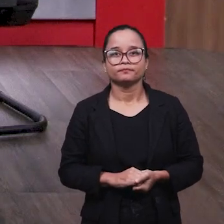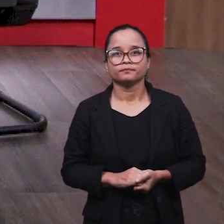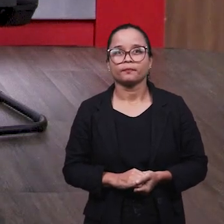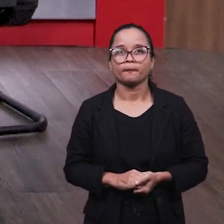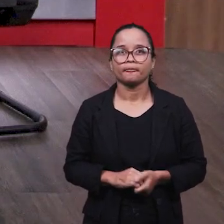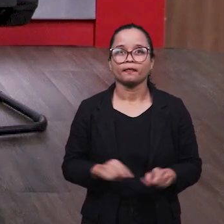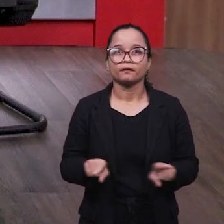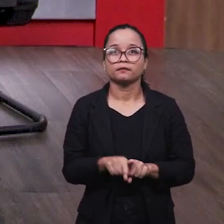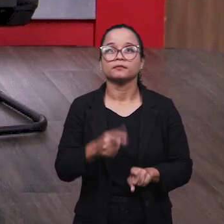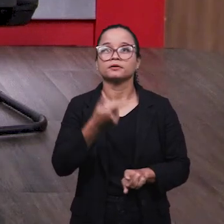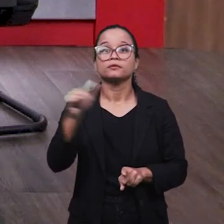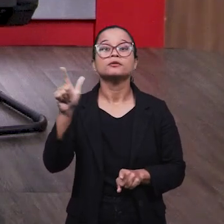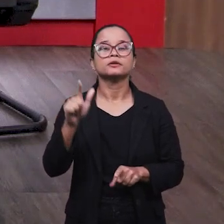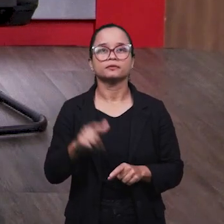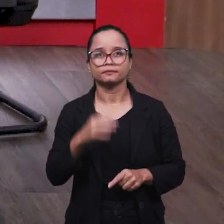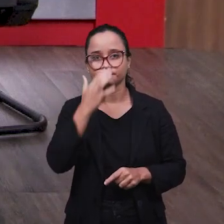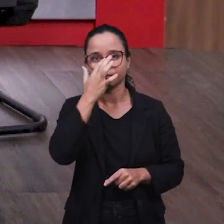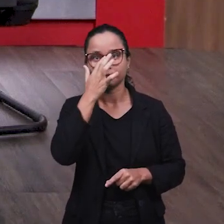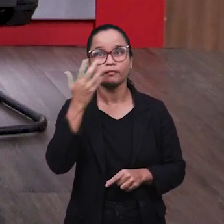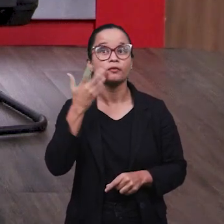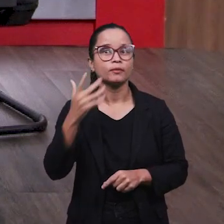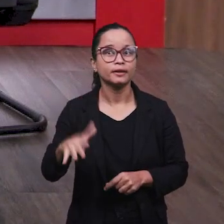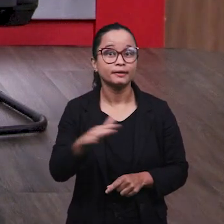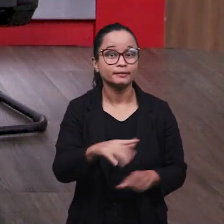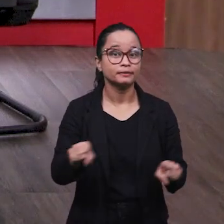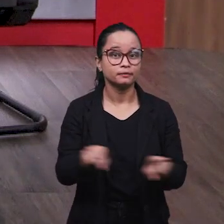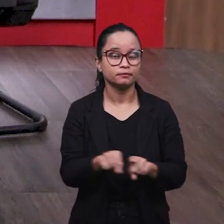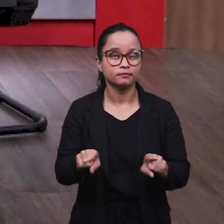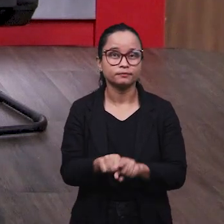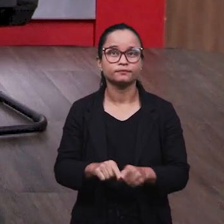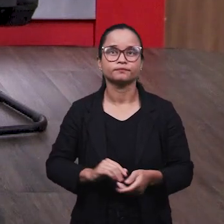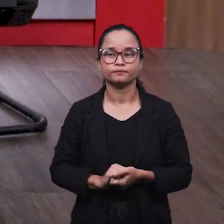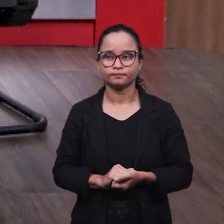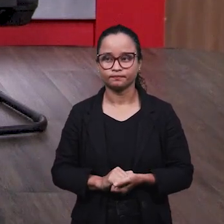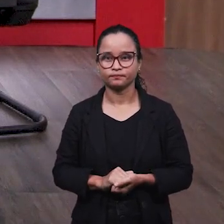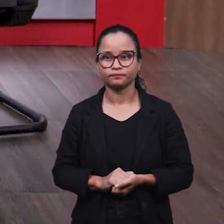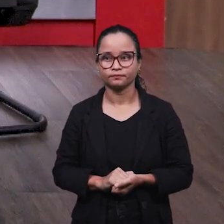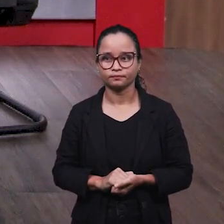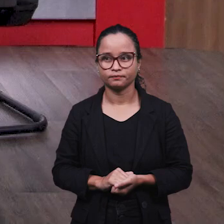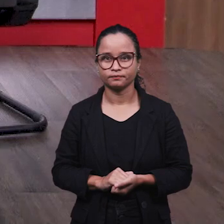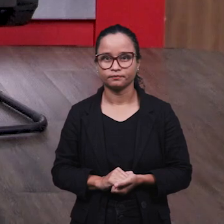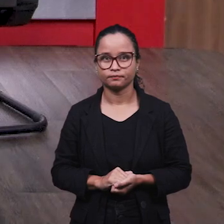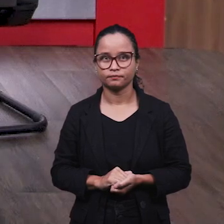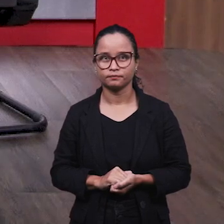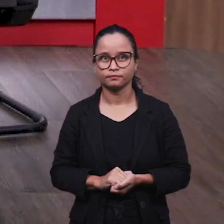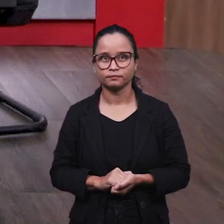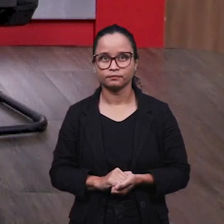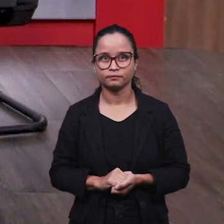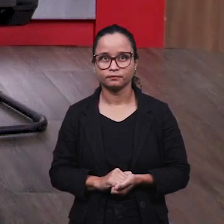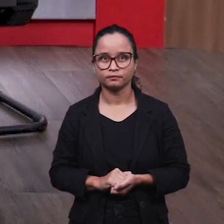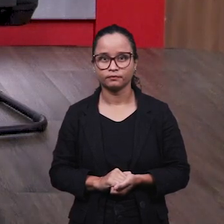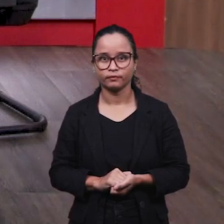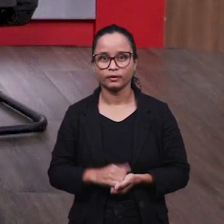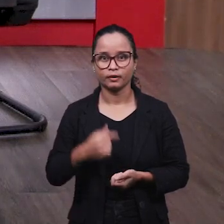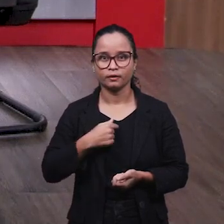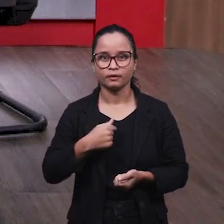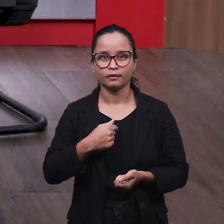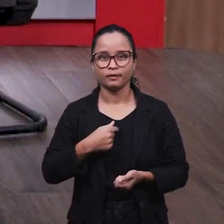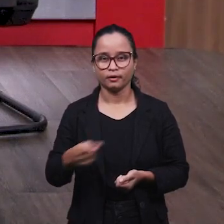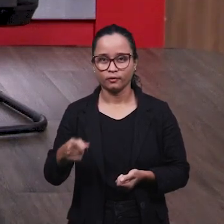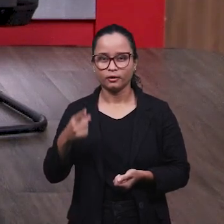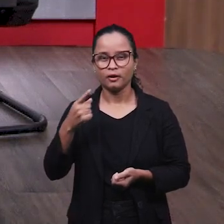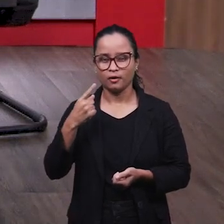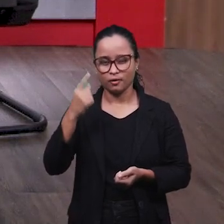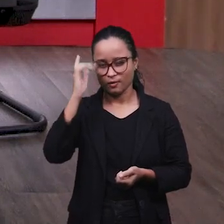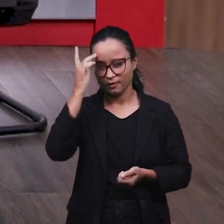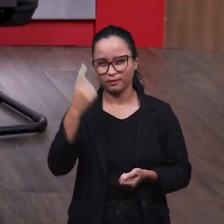aqui também, que é de uma criança também. Não, essa aqui, quer ver? Eu assinalei aqui porque eu achei muito interessante,